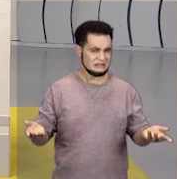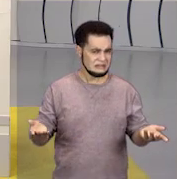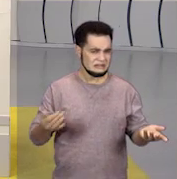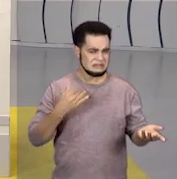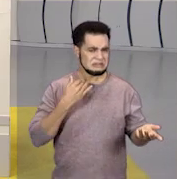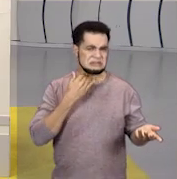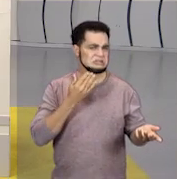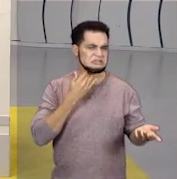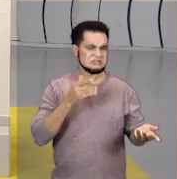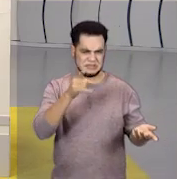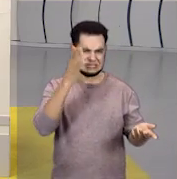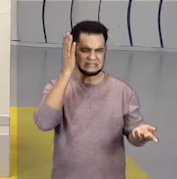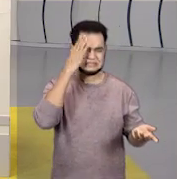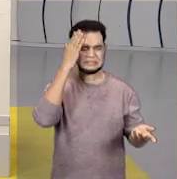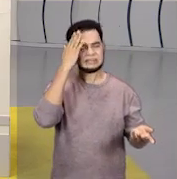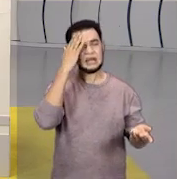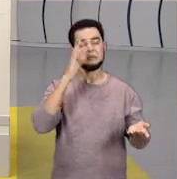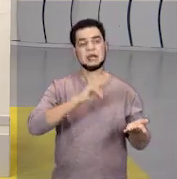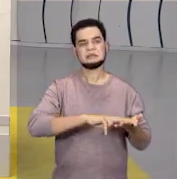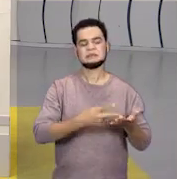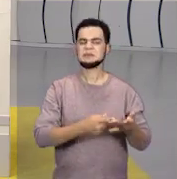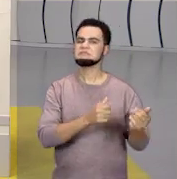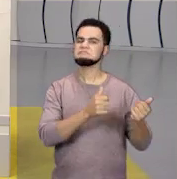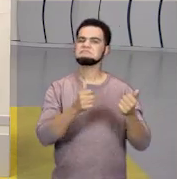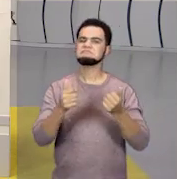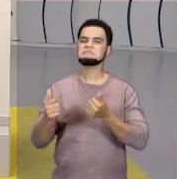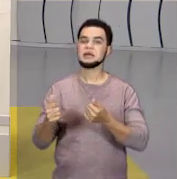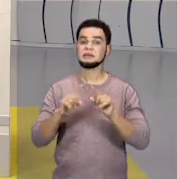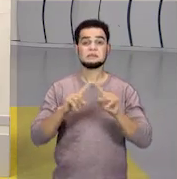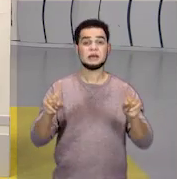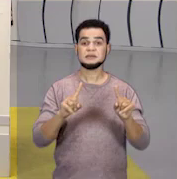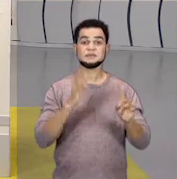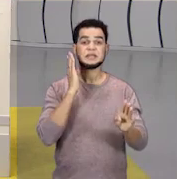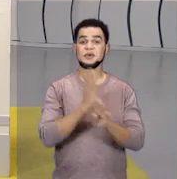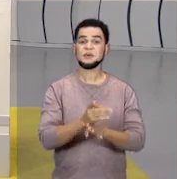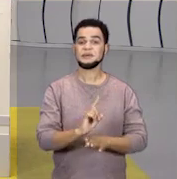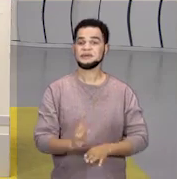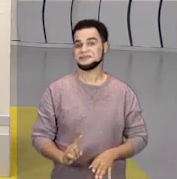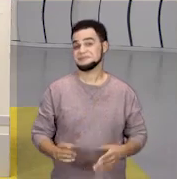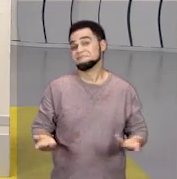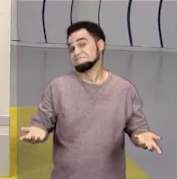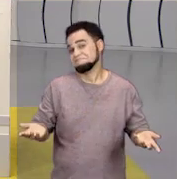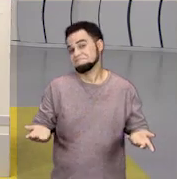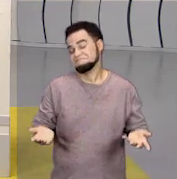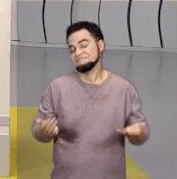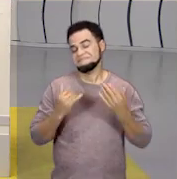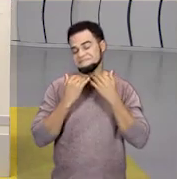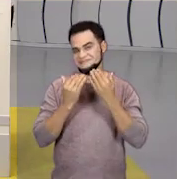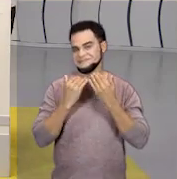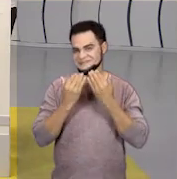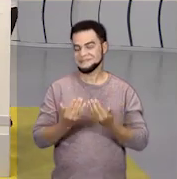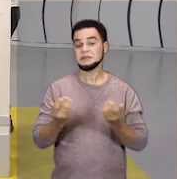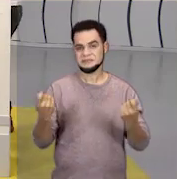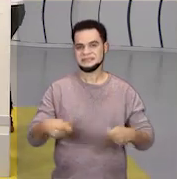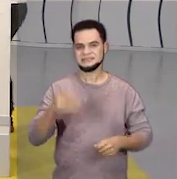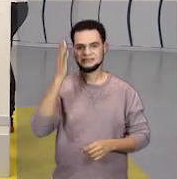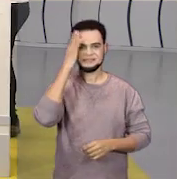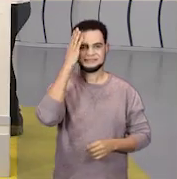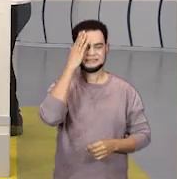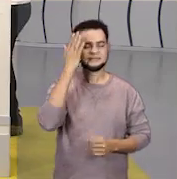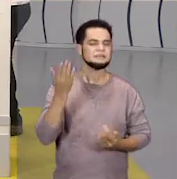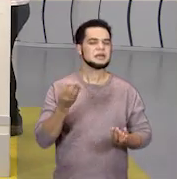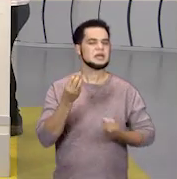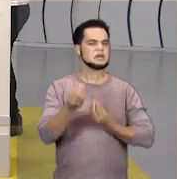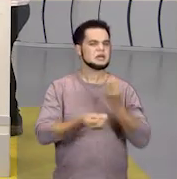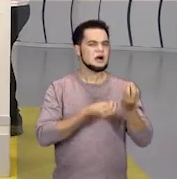saber interpretar bem se você não consegue achar? A gente precisa de saber, então, a